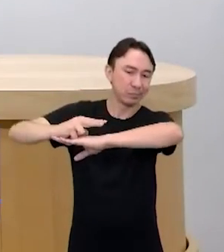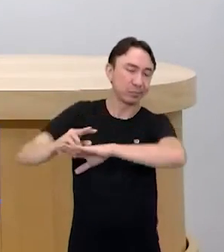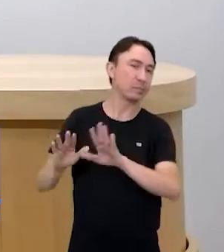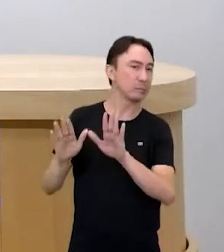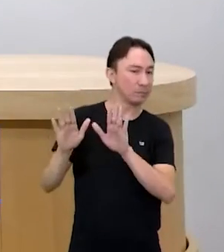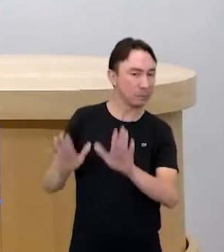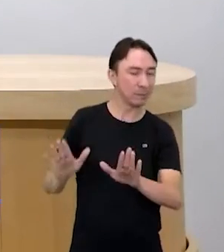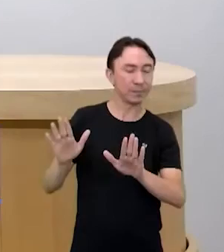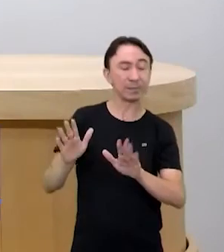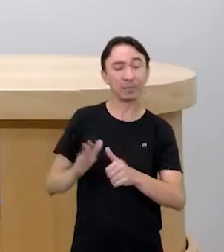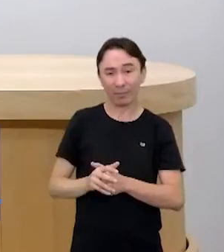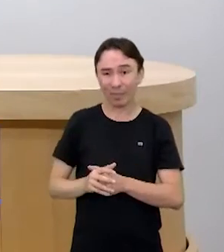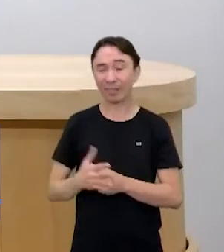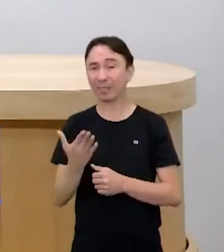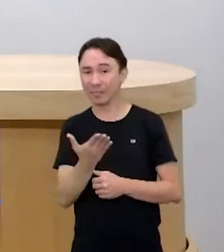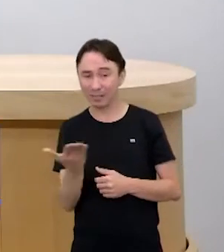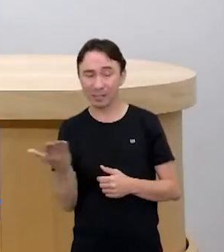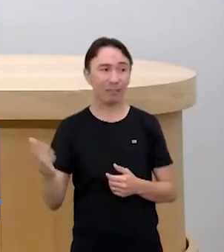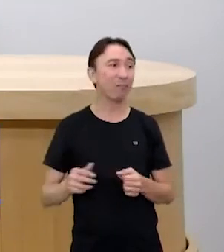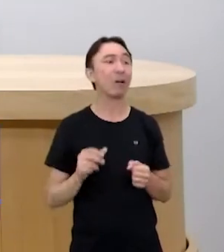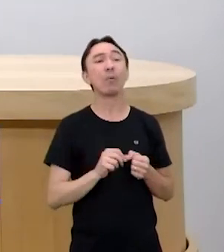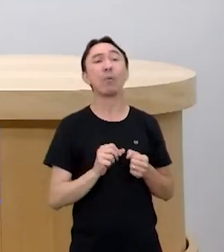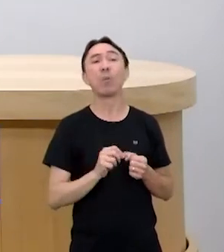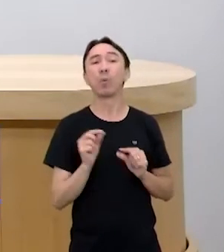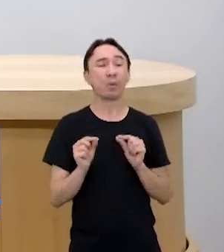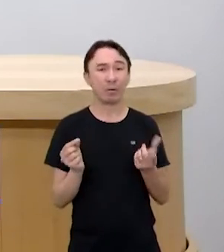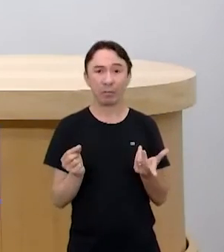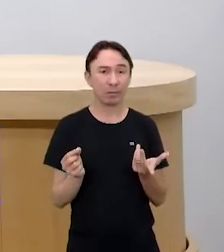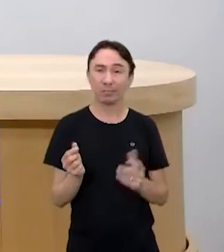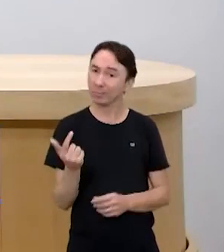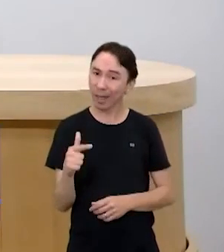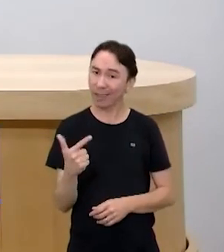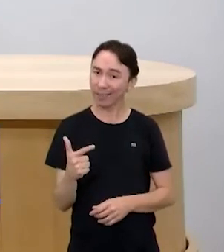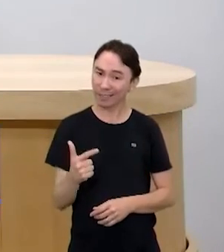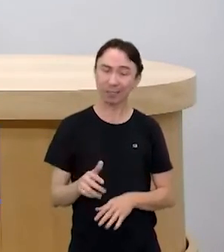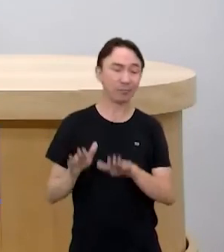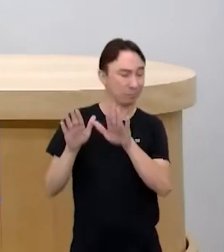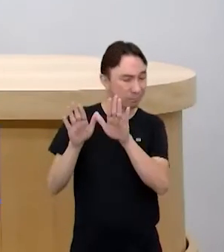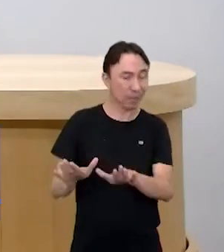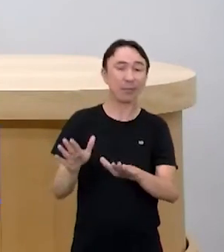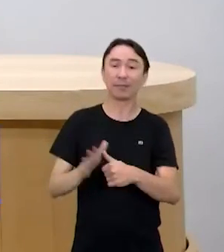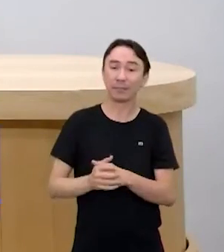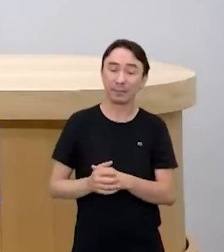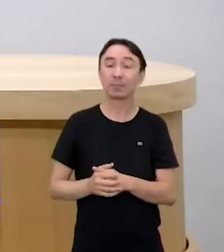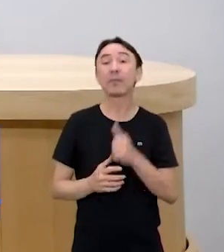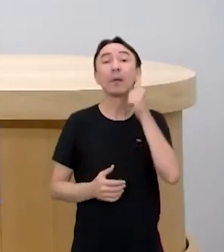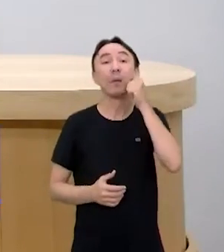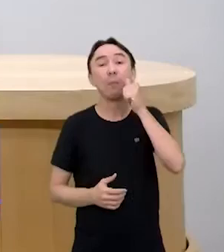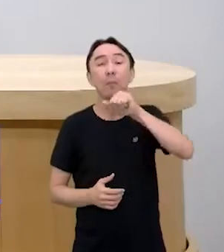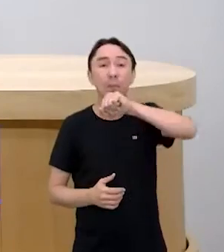mas você fica lá no hospital e não tem muito o que fazer. E aí a mãe do Matisse,